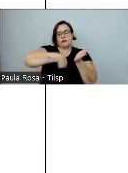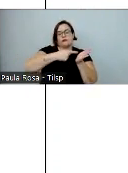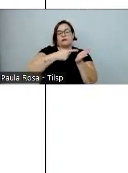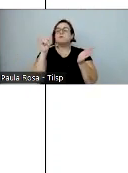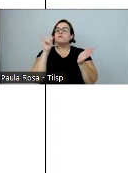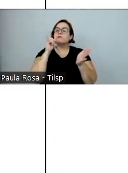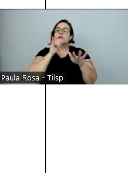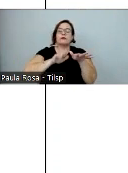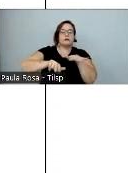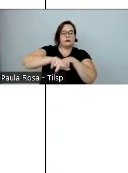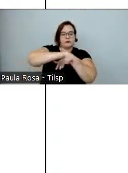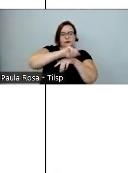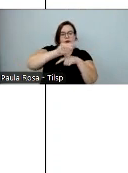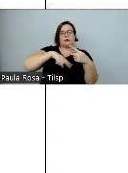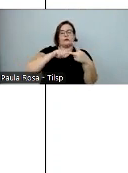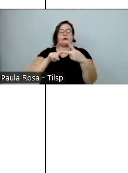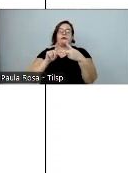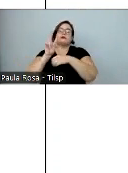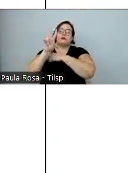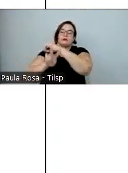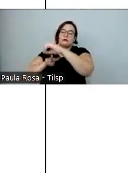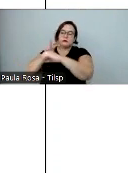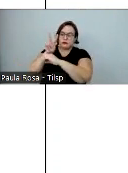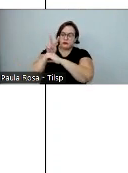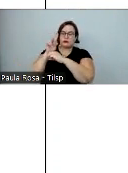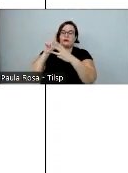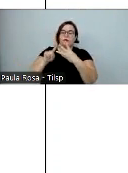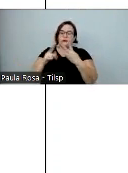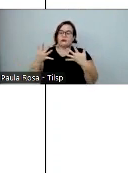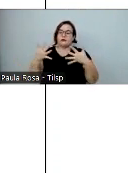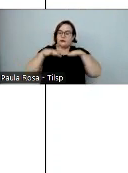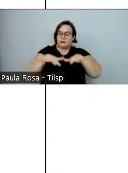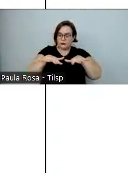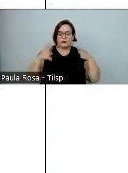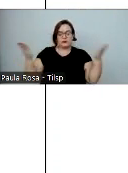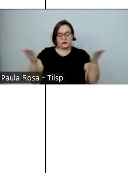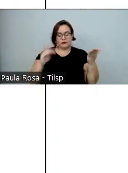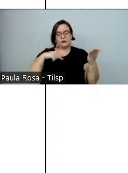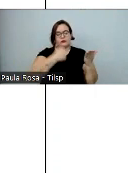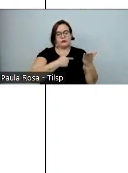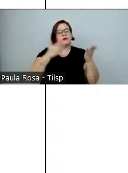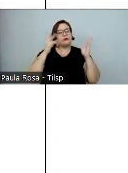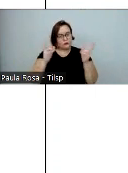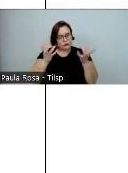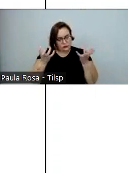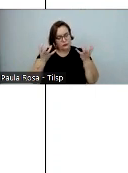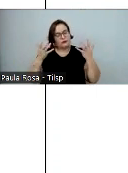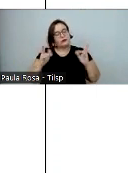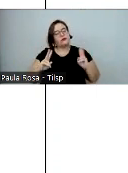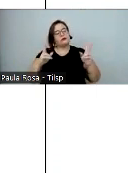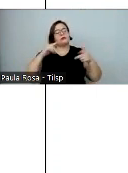sustentabilidade e inclusão então há um reconhecimento daqui para frente a gente quer continuar trabalhando até mesmo divulgando